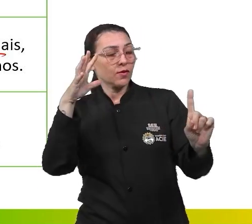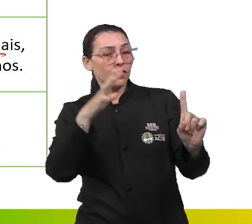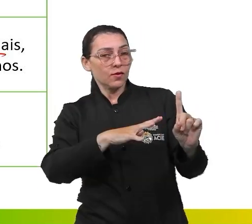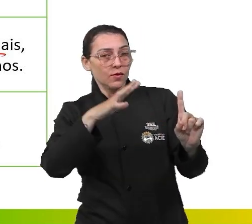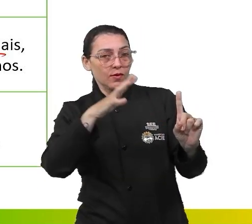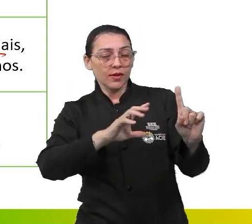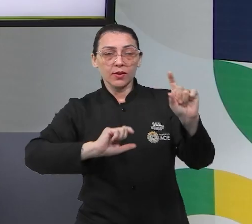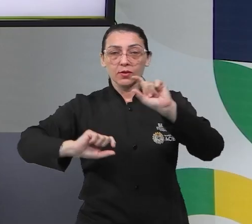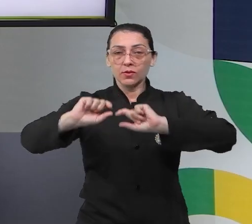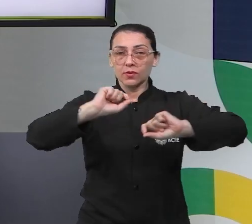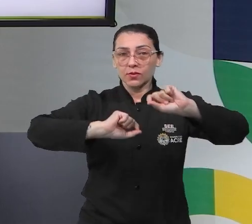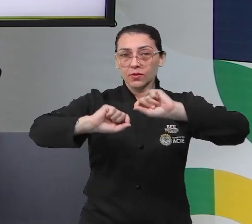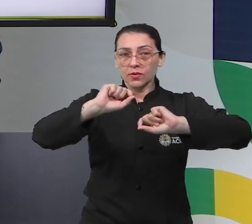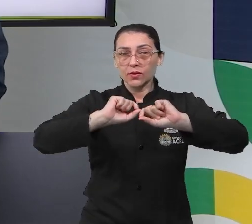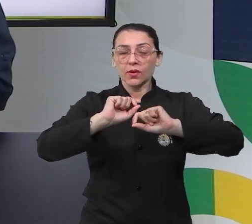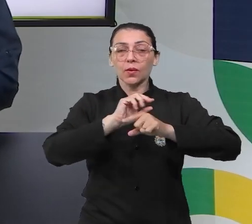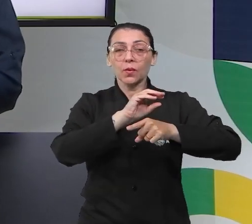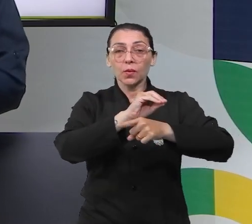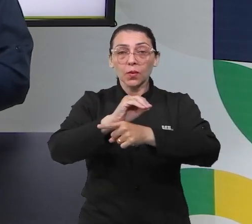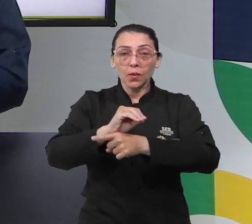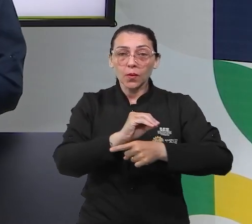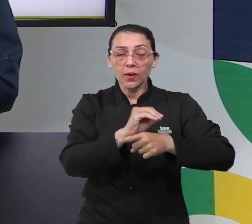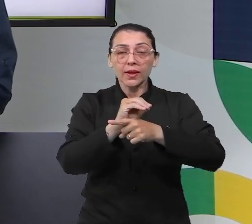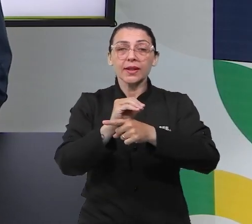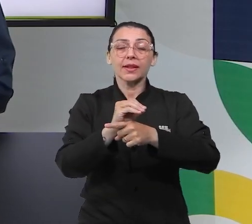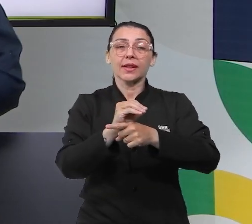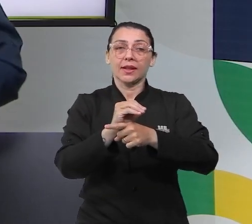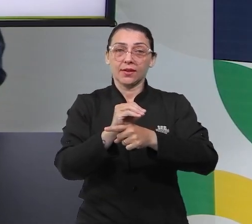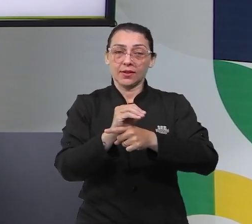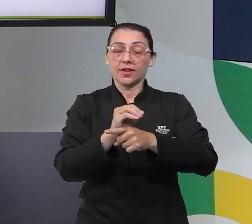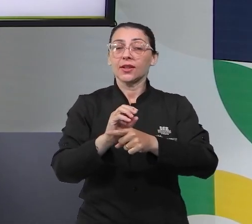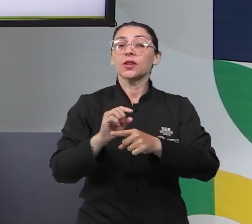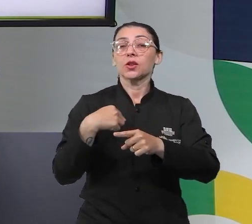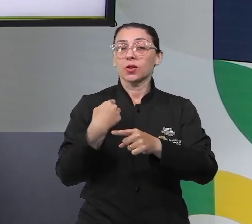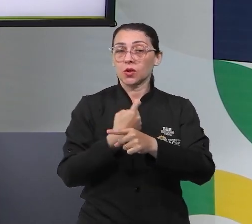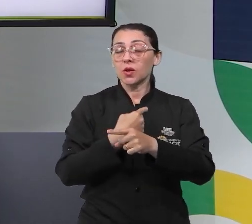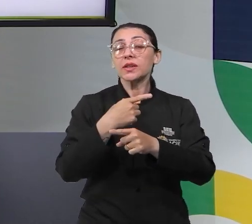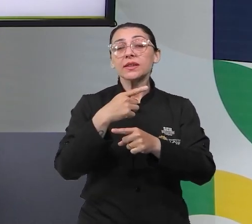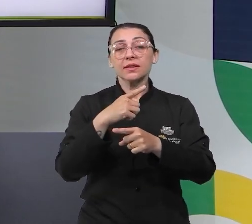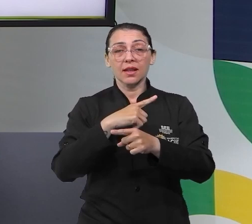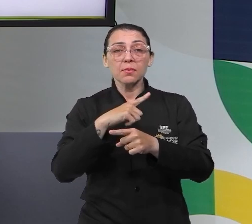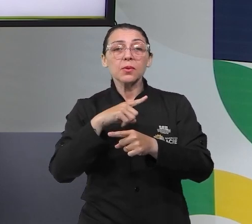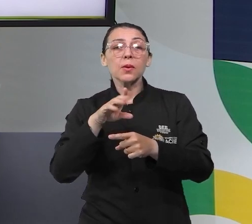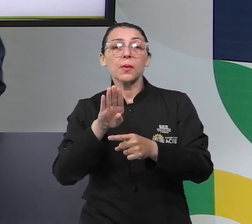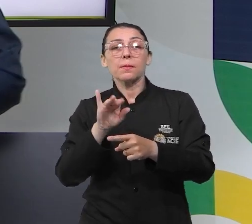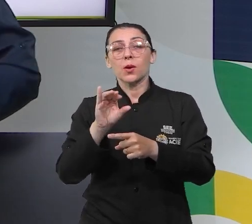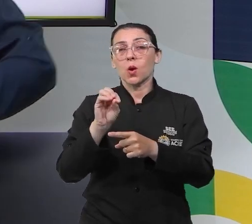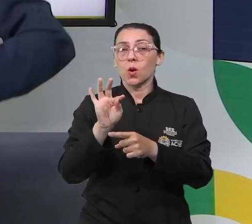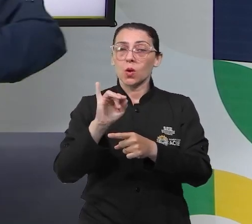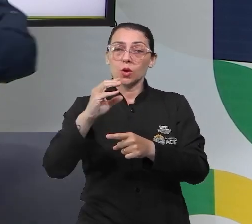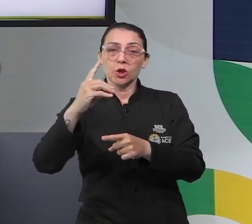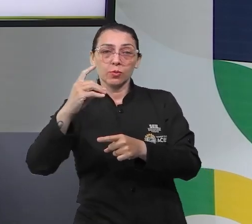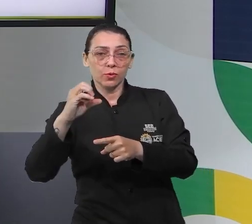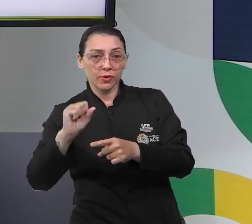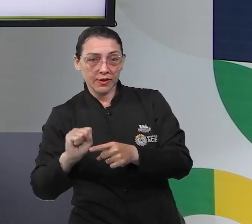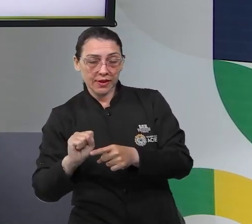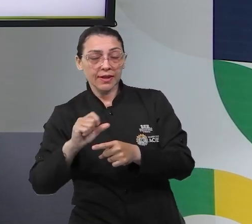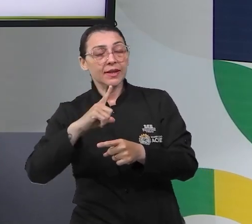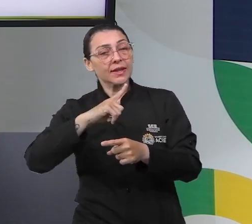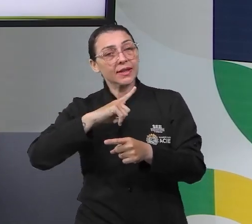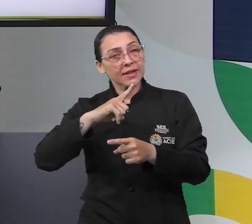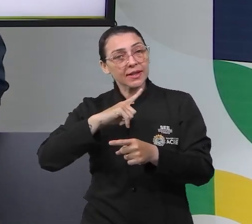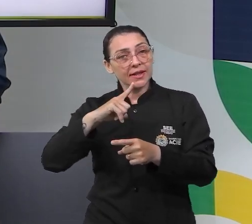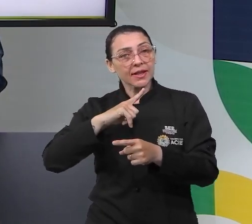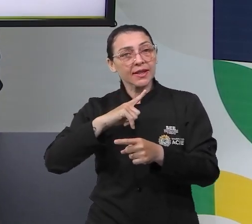influenciar diretamente a manutenção dos aspectos que a gente chama de bióticos, que é justamente os aspectos que dizem